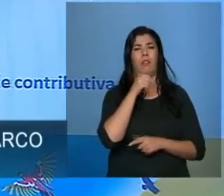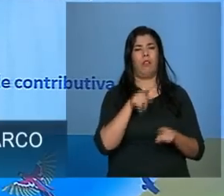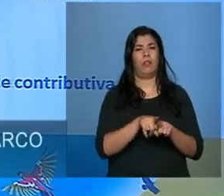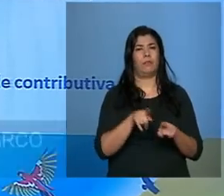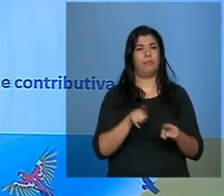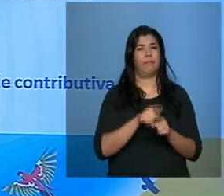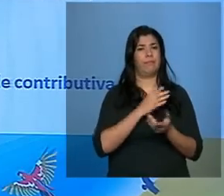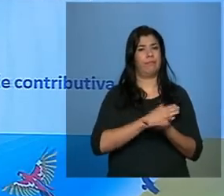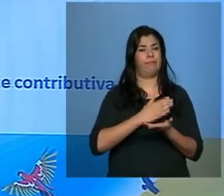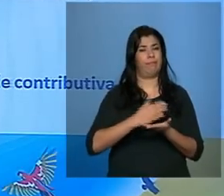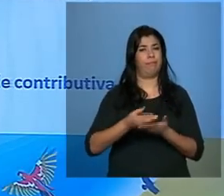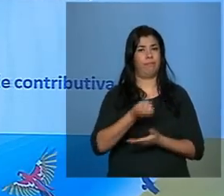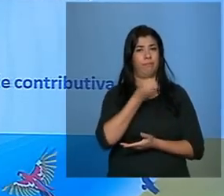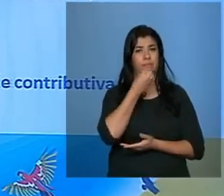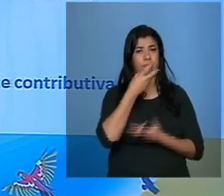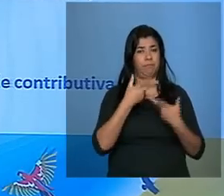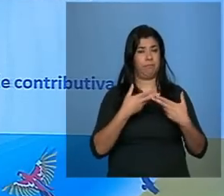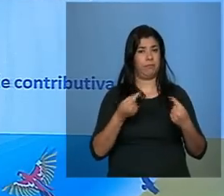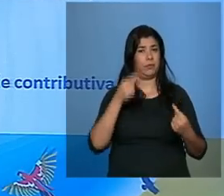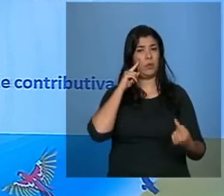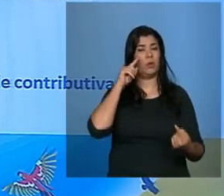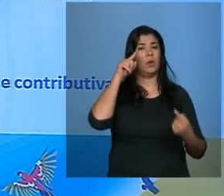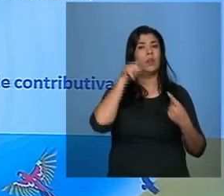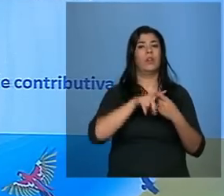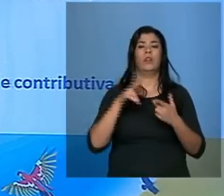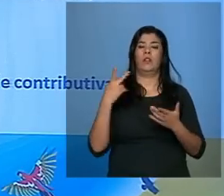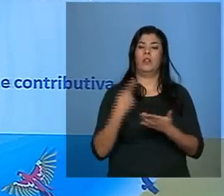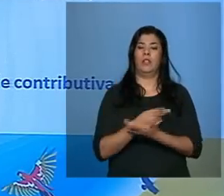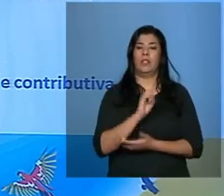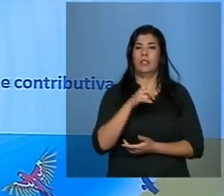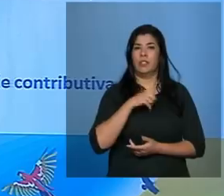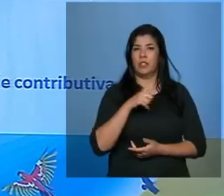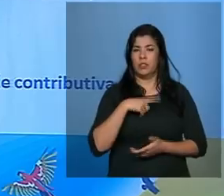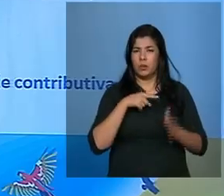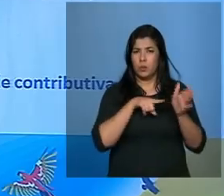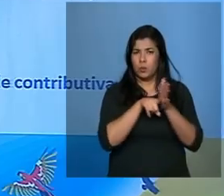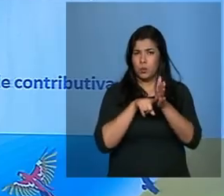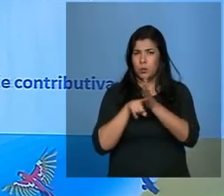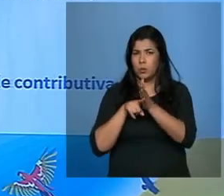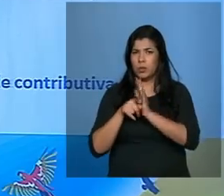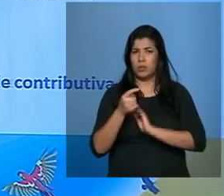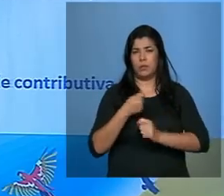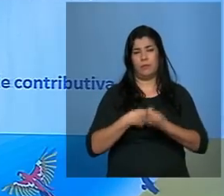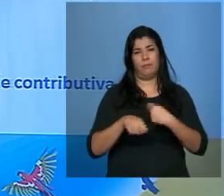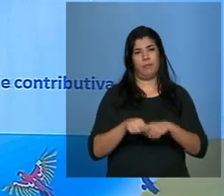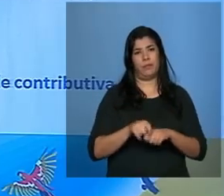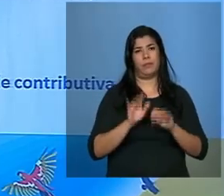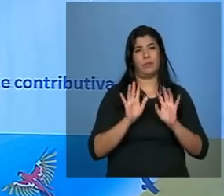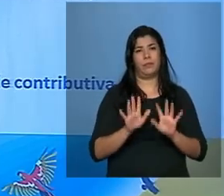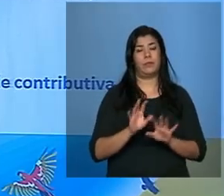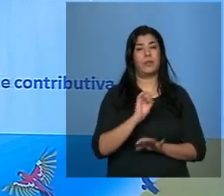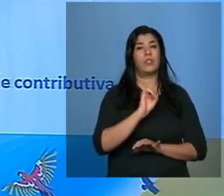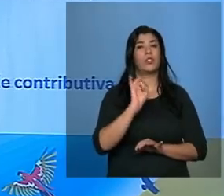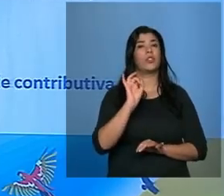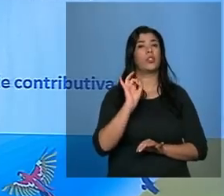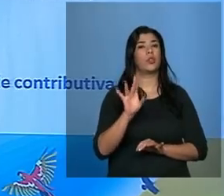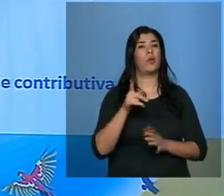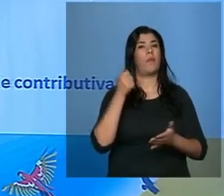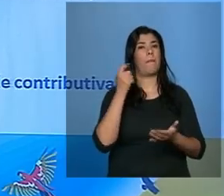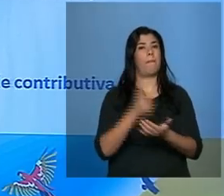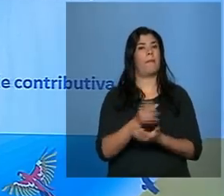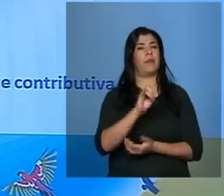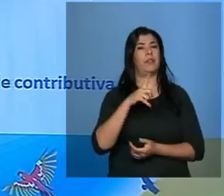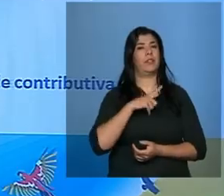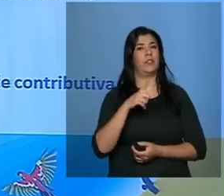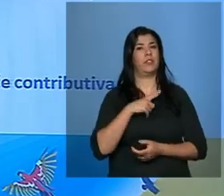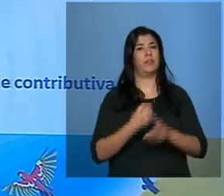benefícios, é claro. Objetivo, e só ocorre se houver exploração econômica. Isso aqui é outra coisa. Só paga se tiver o